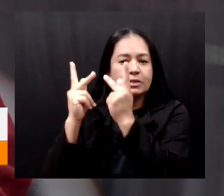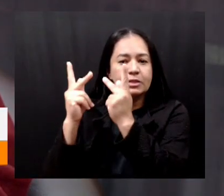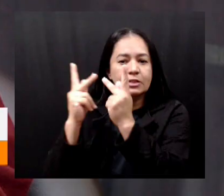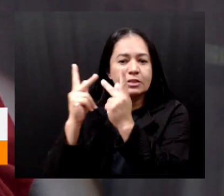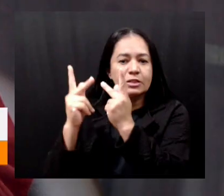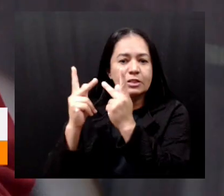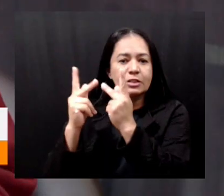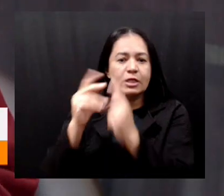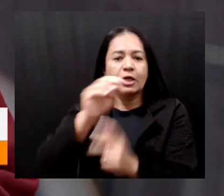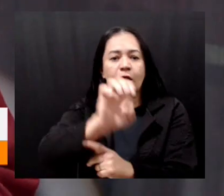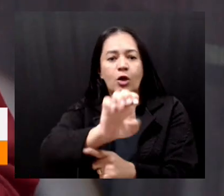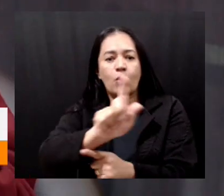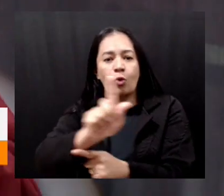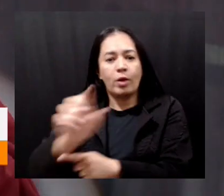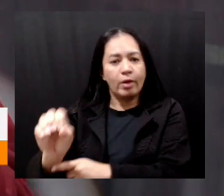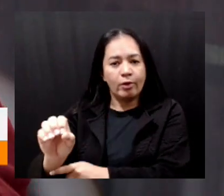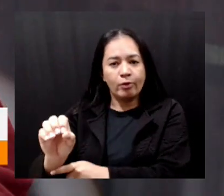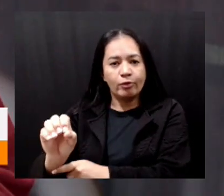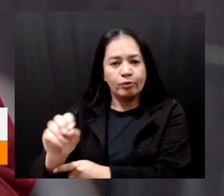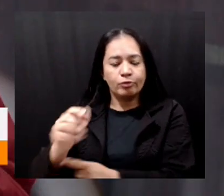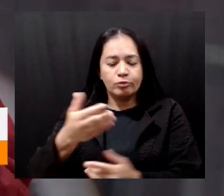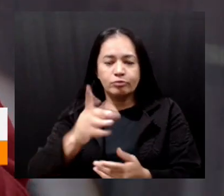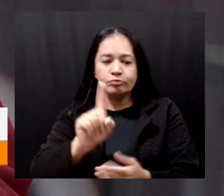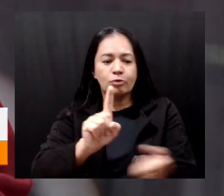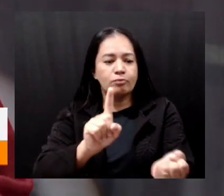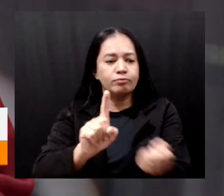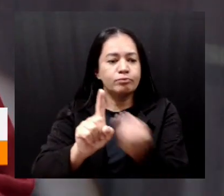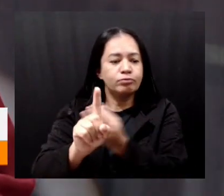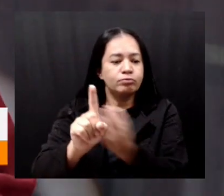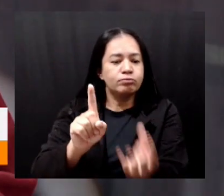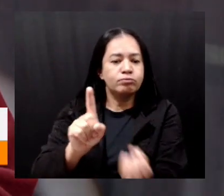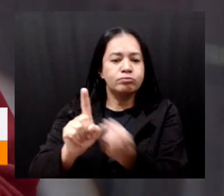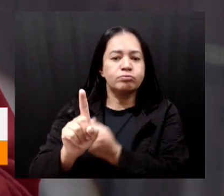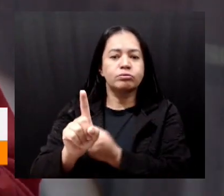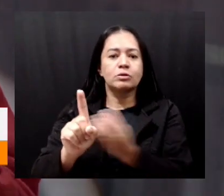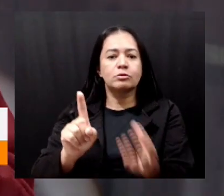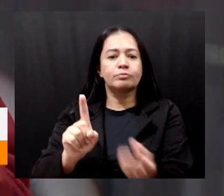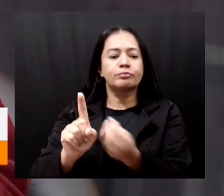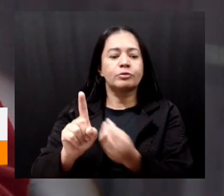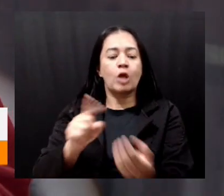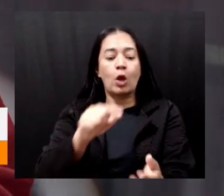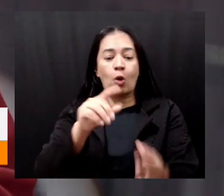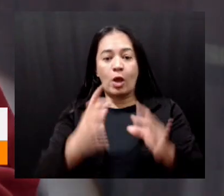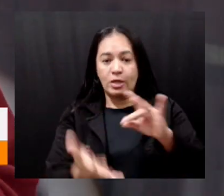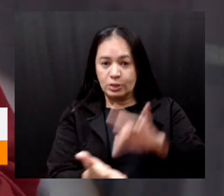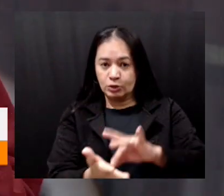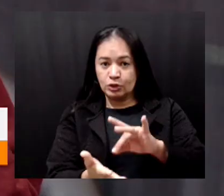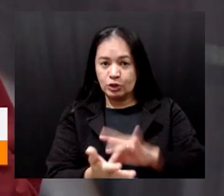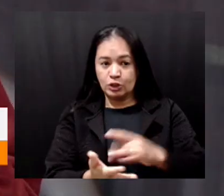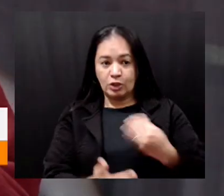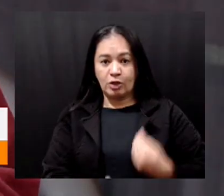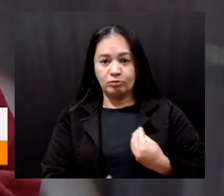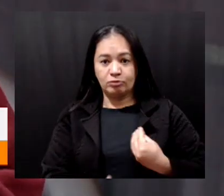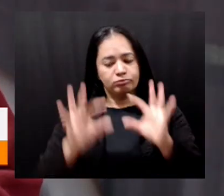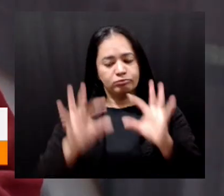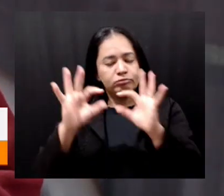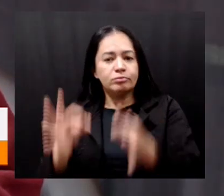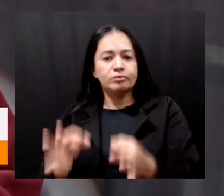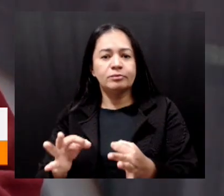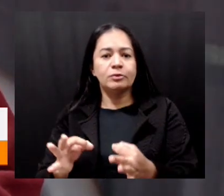nossa mediação com a realidade, com o princípio da realidade, com o exercício da razão, com a formação da